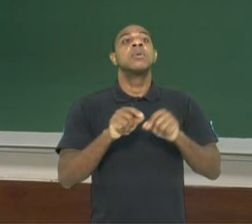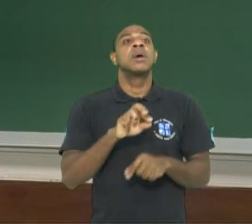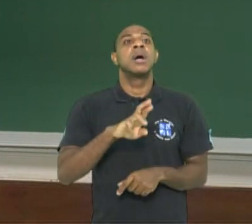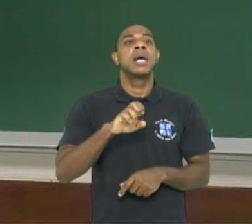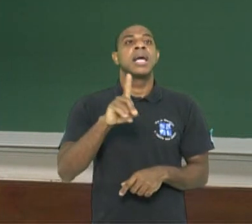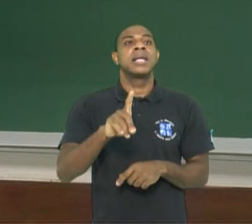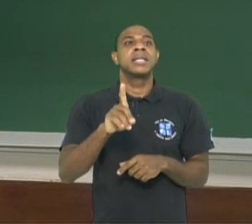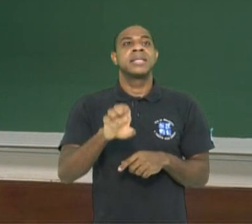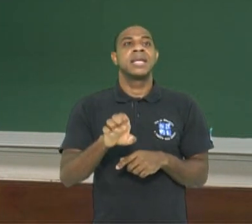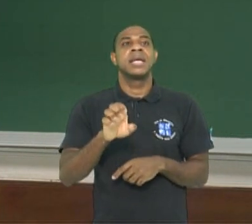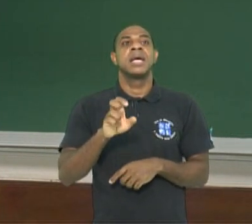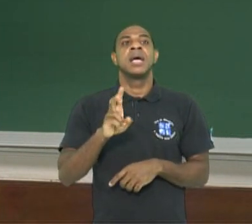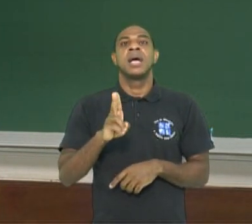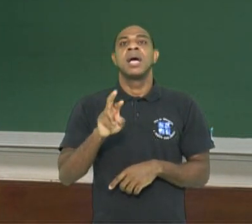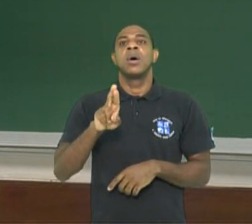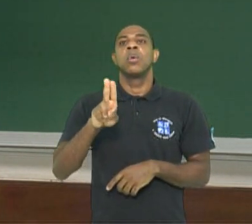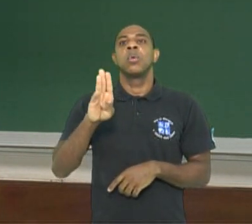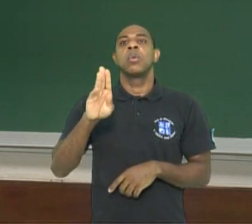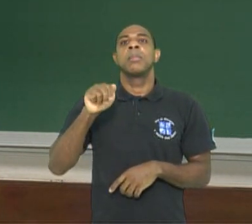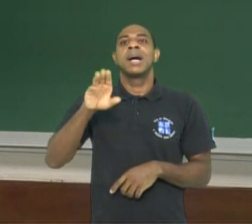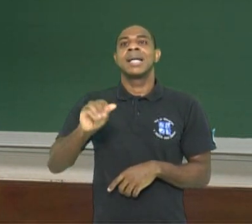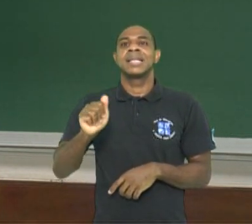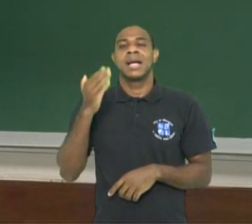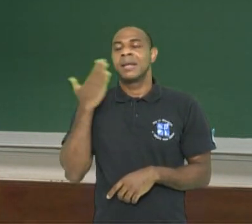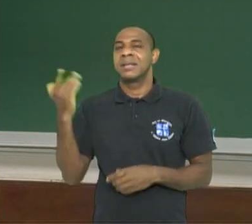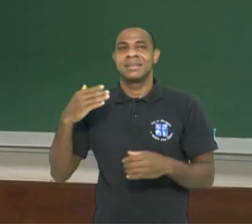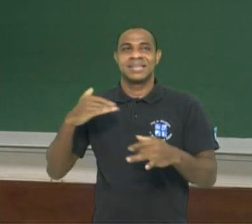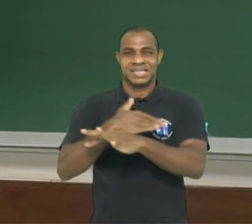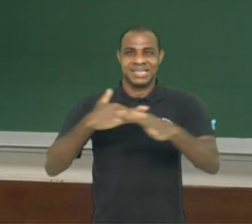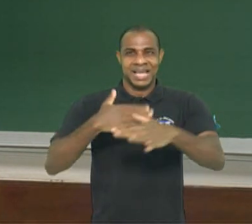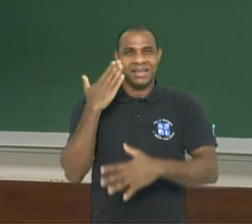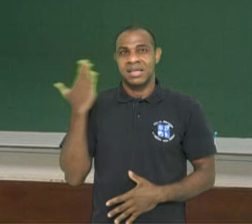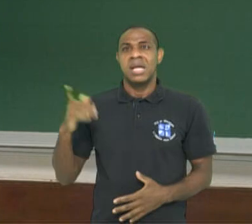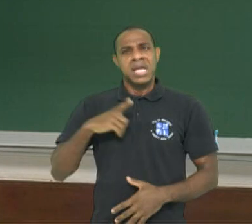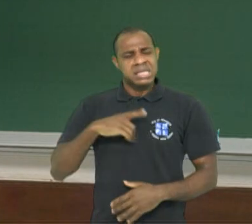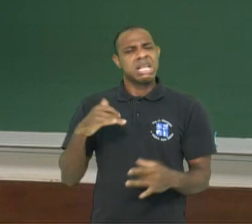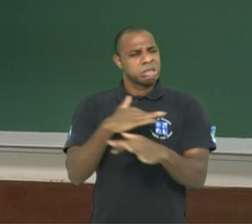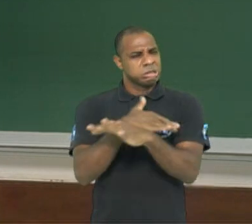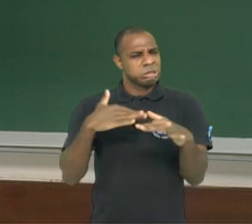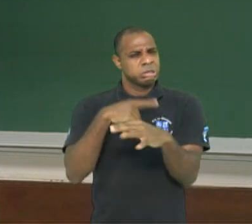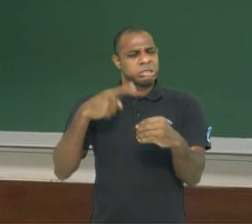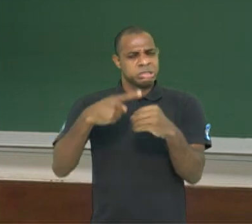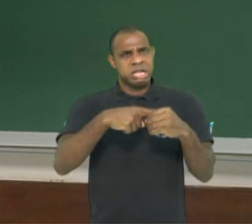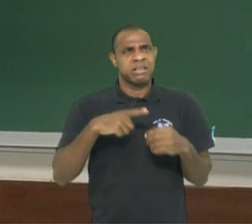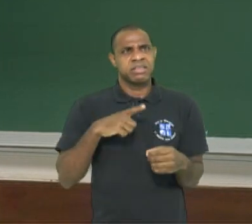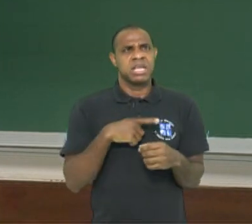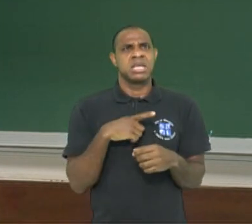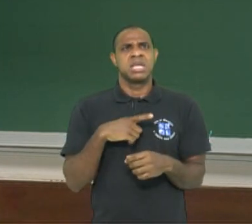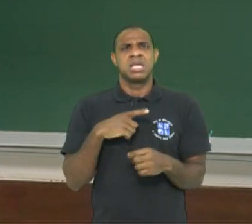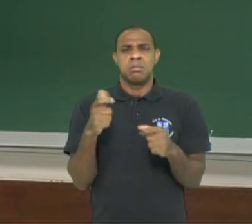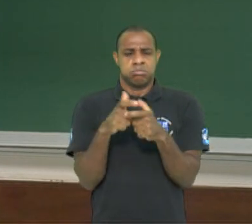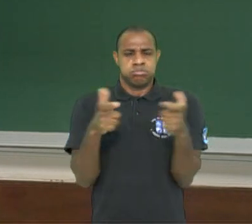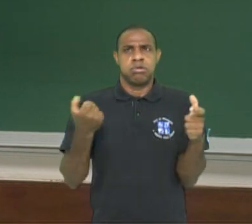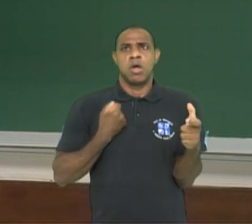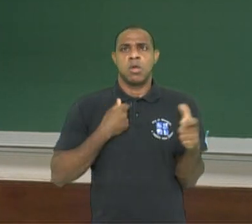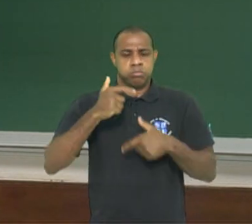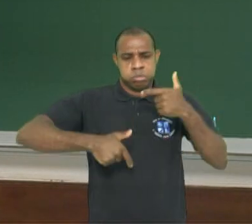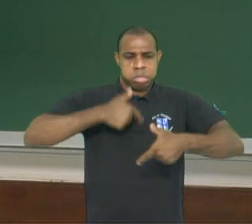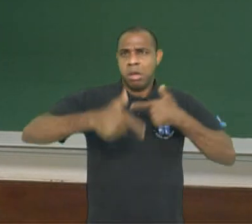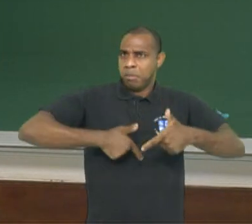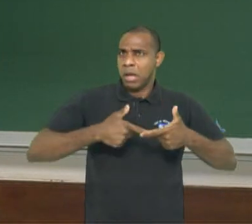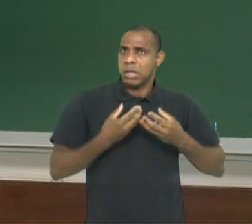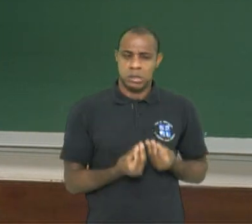rede urbana. Você já parou para observar que existem cidades que oferecem um maior número de serviços à